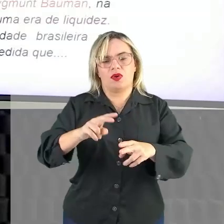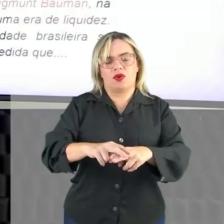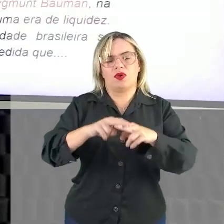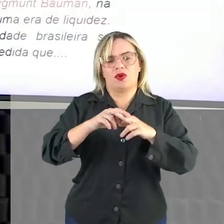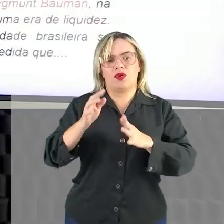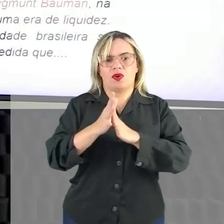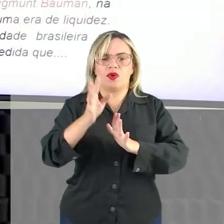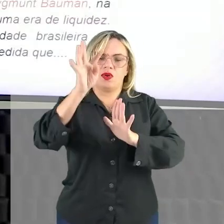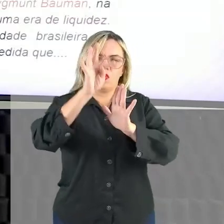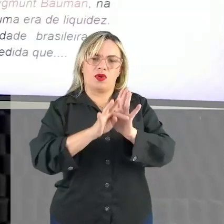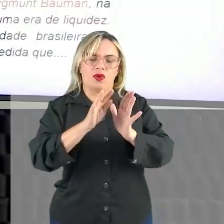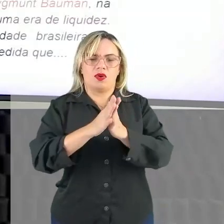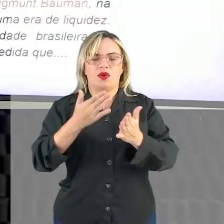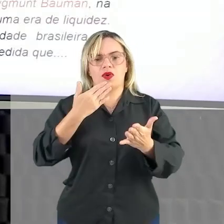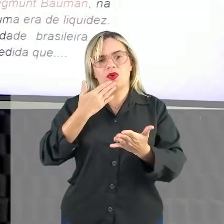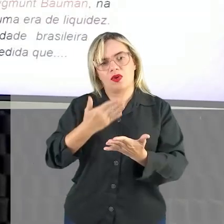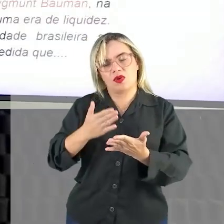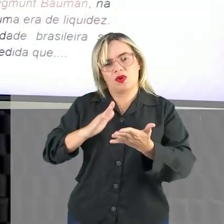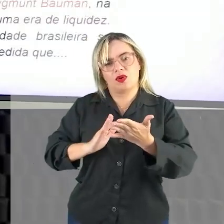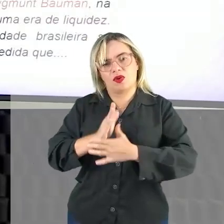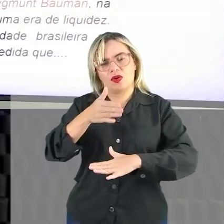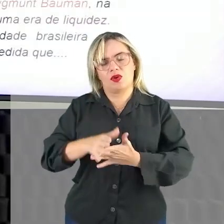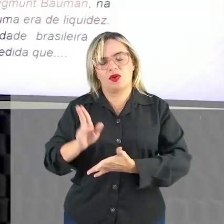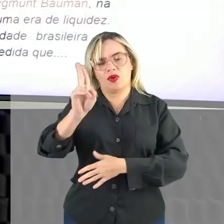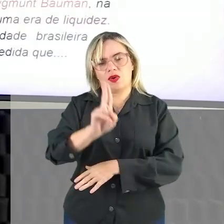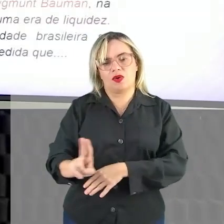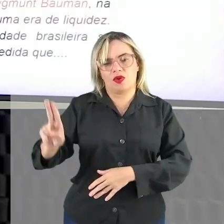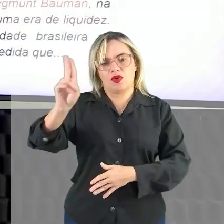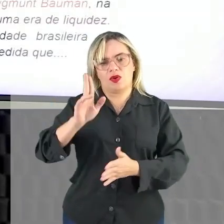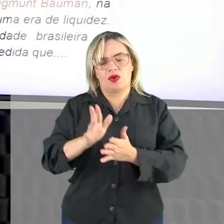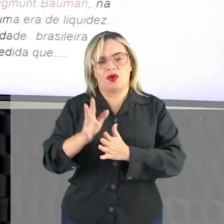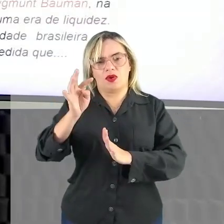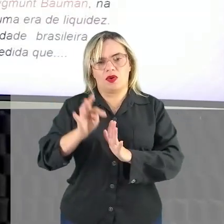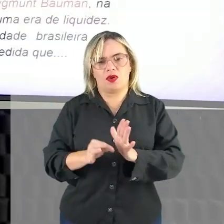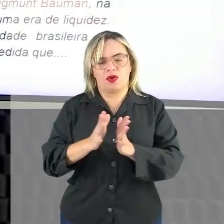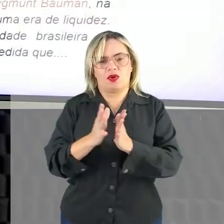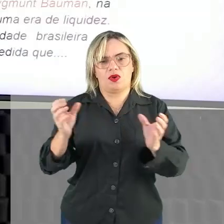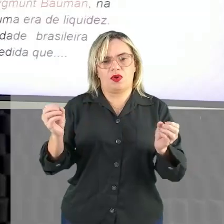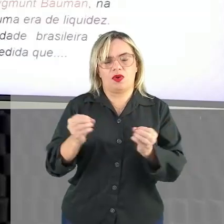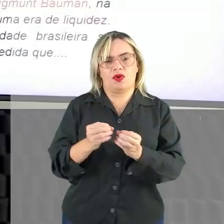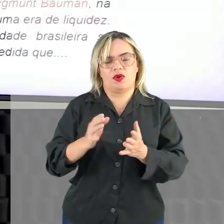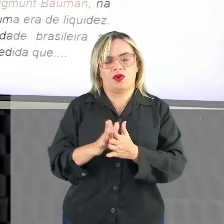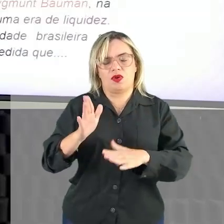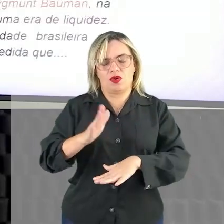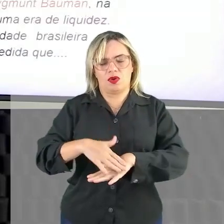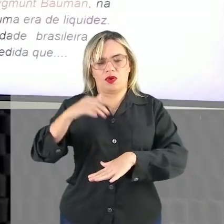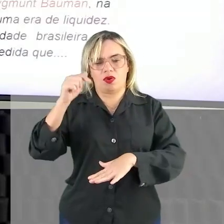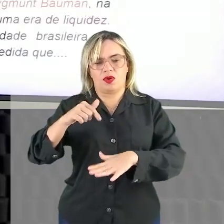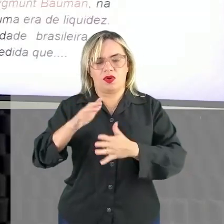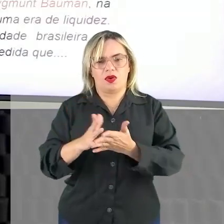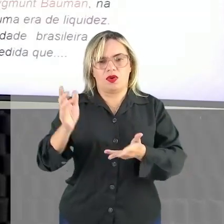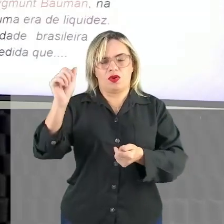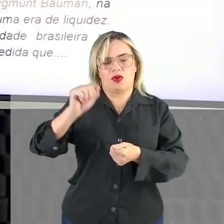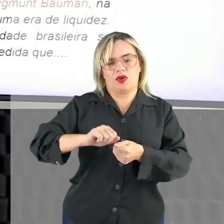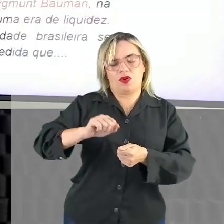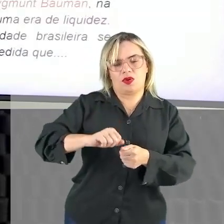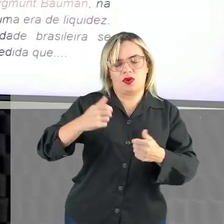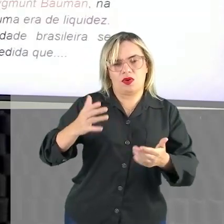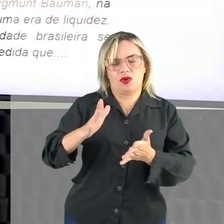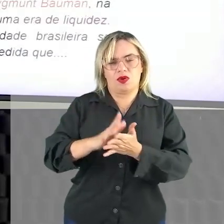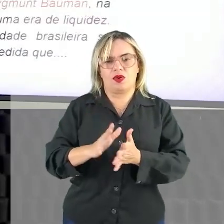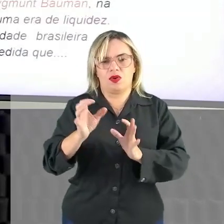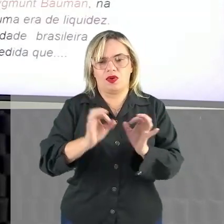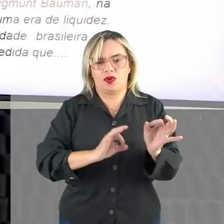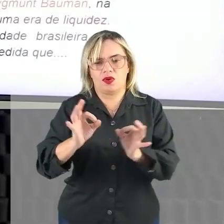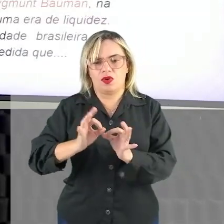é cobrado para você entrar na universidade seja um texto que mais se aproxime àquilo que você vai fazer